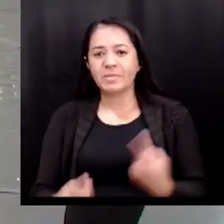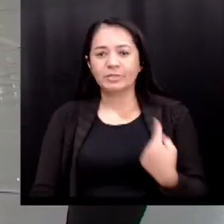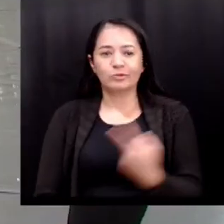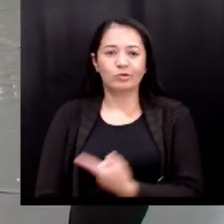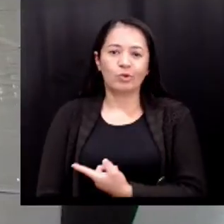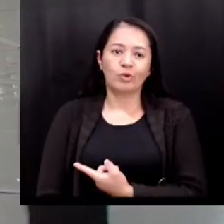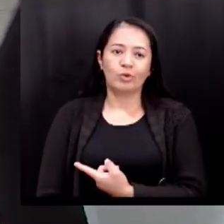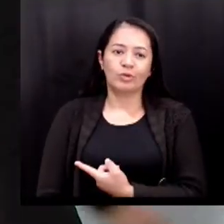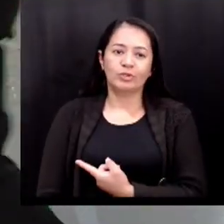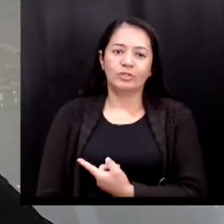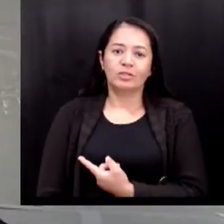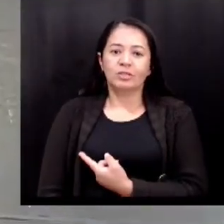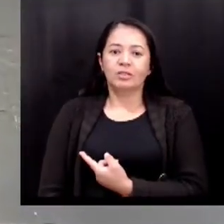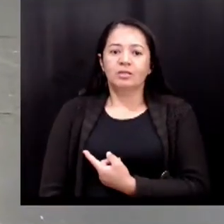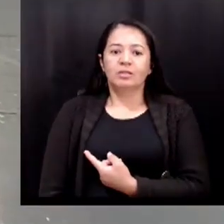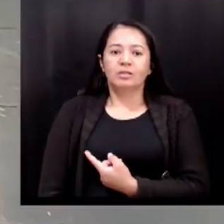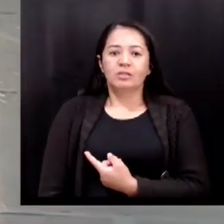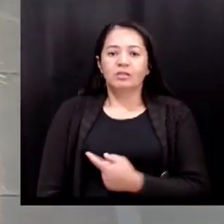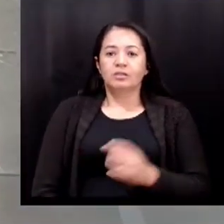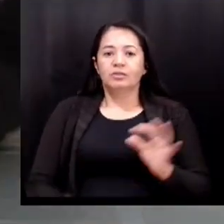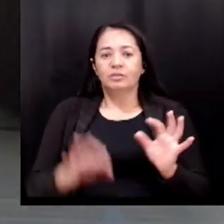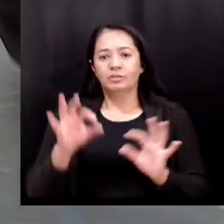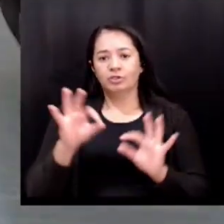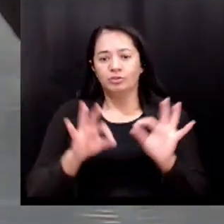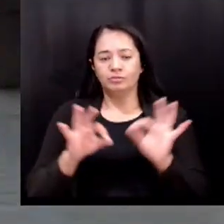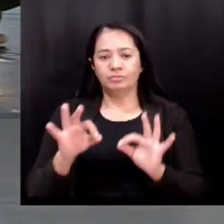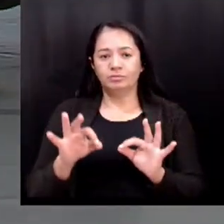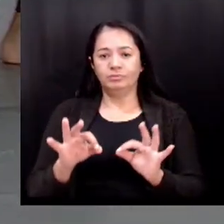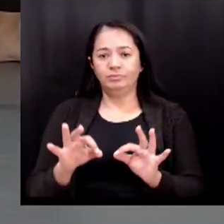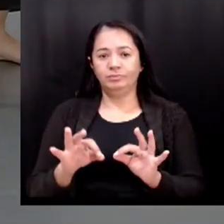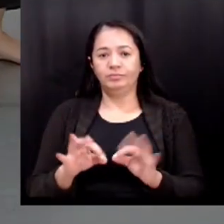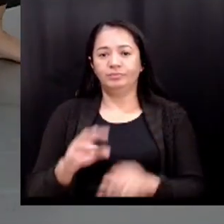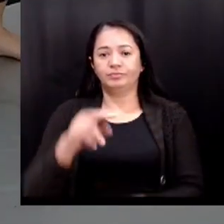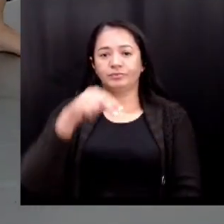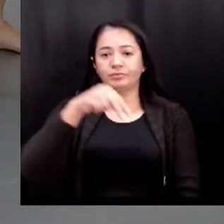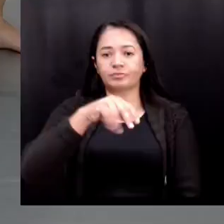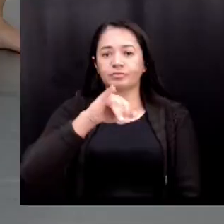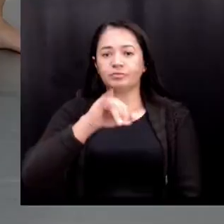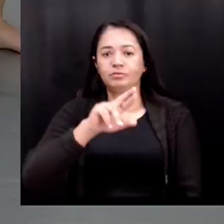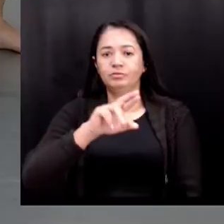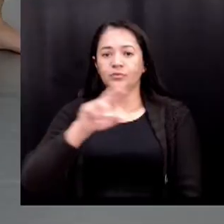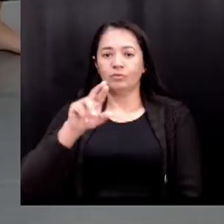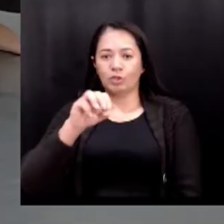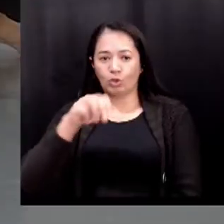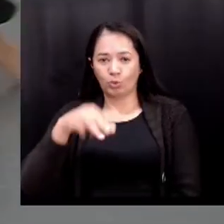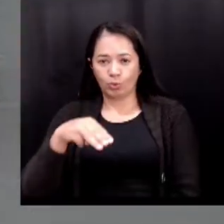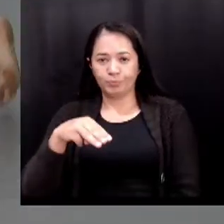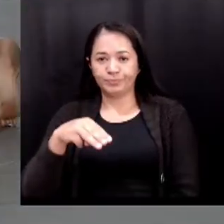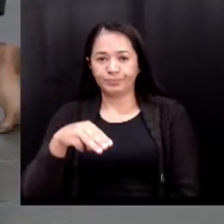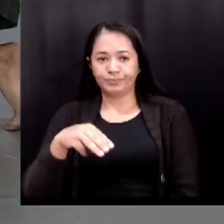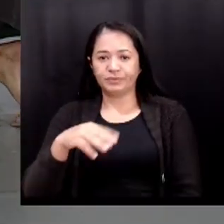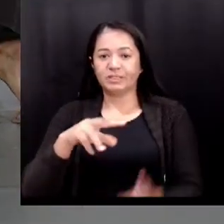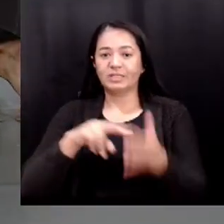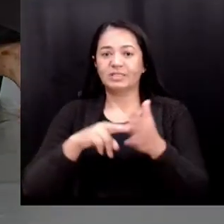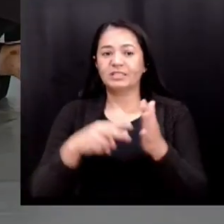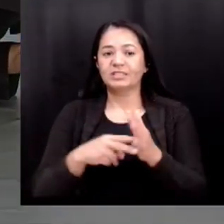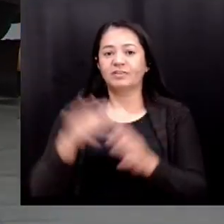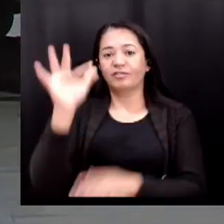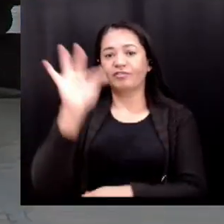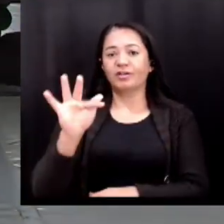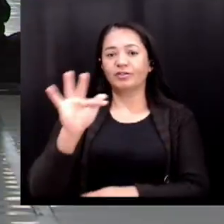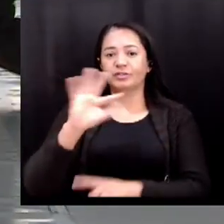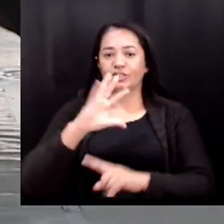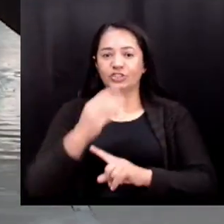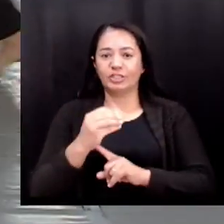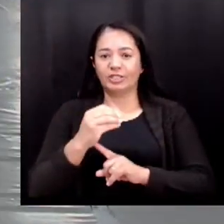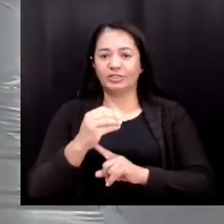uma organização que se chama Nihon Bugei Semon Gaku, que a tradução é Faculdade de Arte Marcial Japonesa. Então, muitos